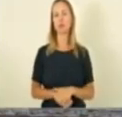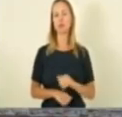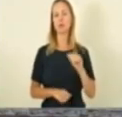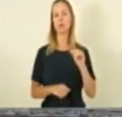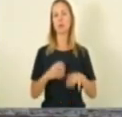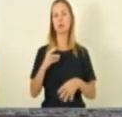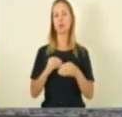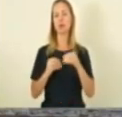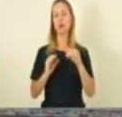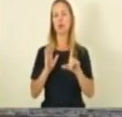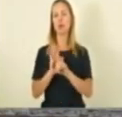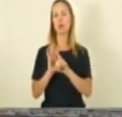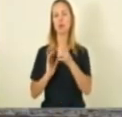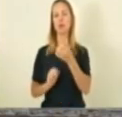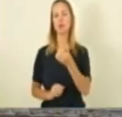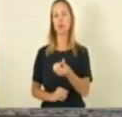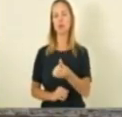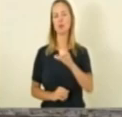lei